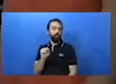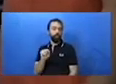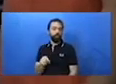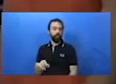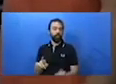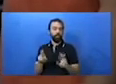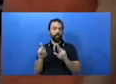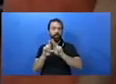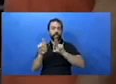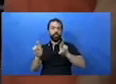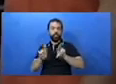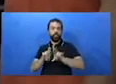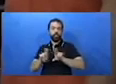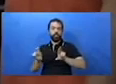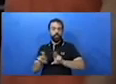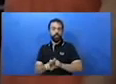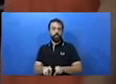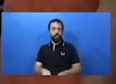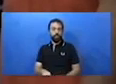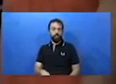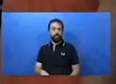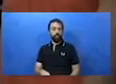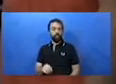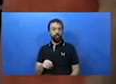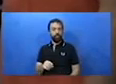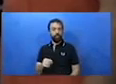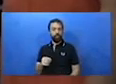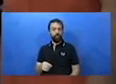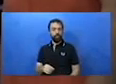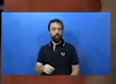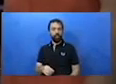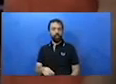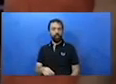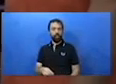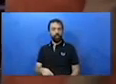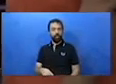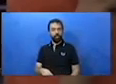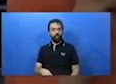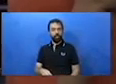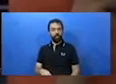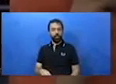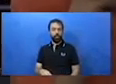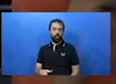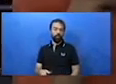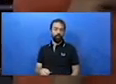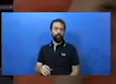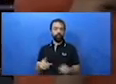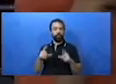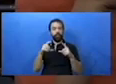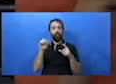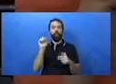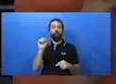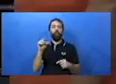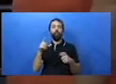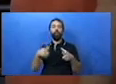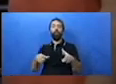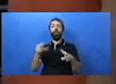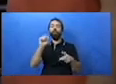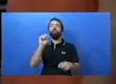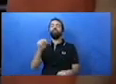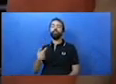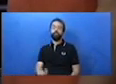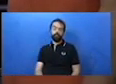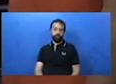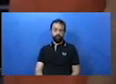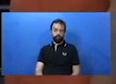em todos os versos, rimas em algumas estrofes, rimas no segundo, quarto e sextos versos de toda a estrofe,